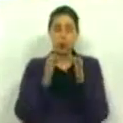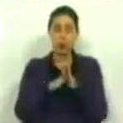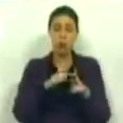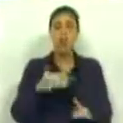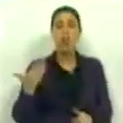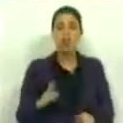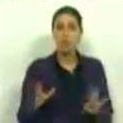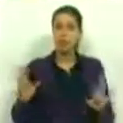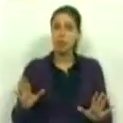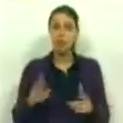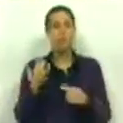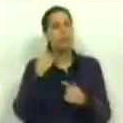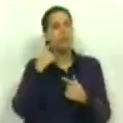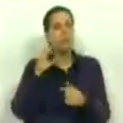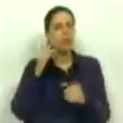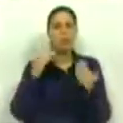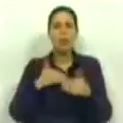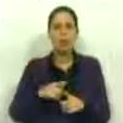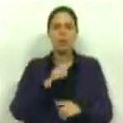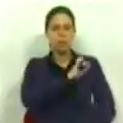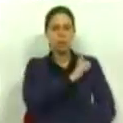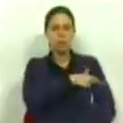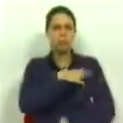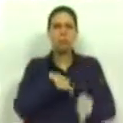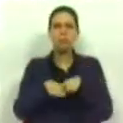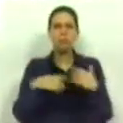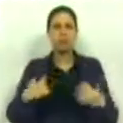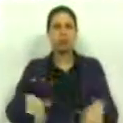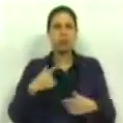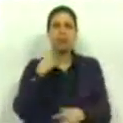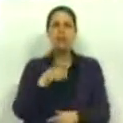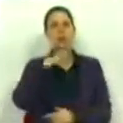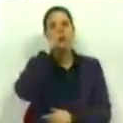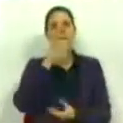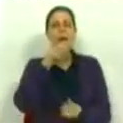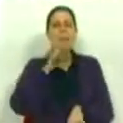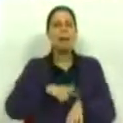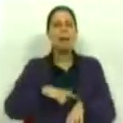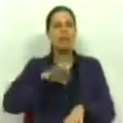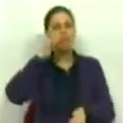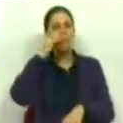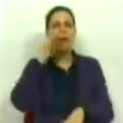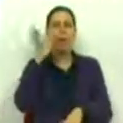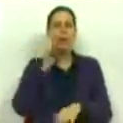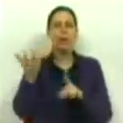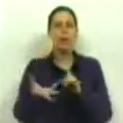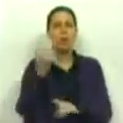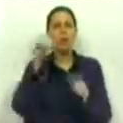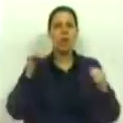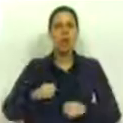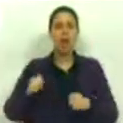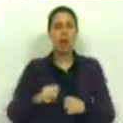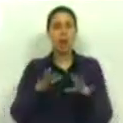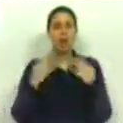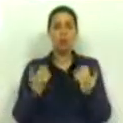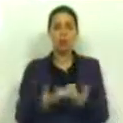isto é legítimo, ultrapassa o limite do descaramento político dizer que o Governo perdeu tempo ao tentar obter este